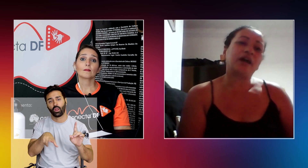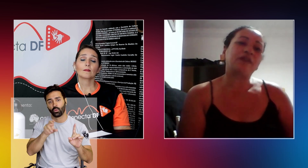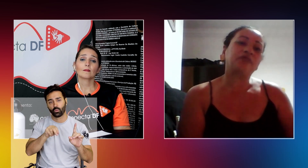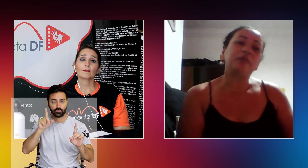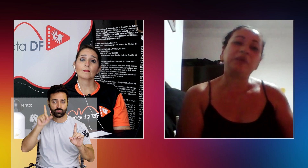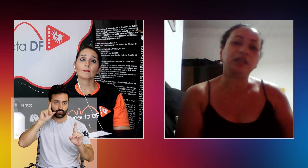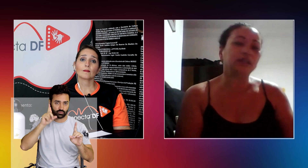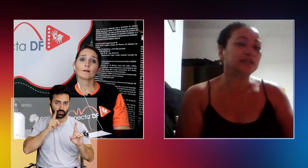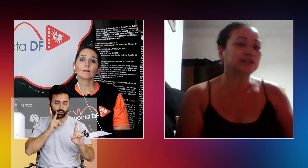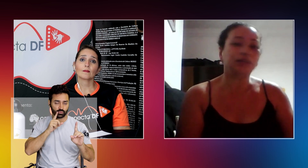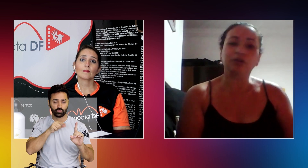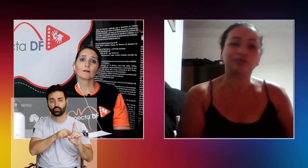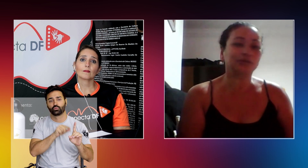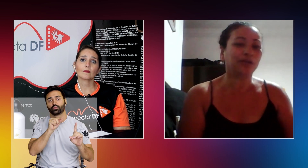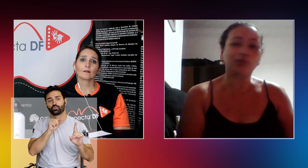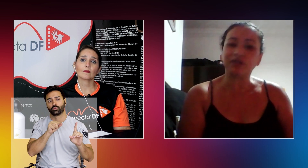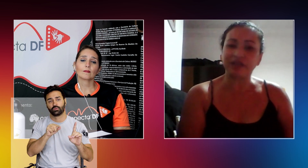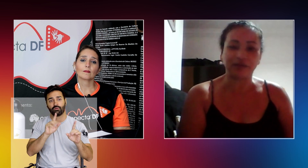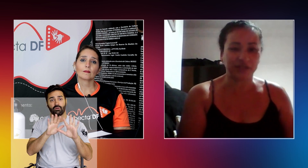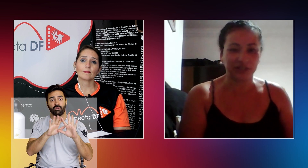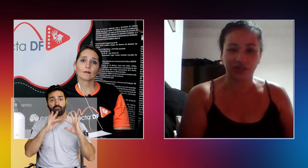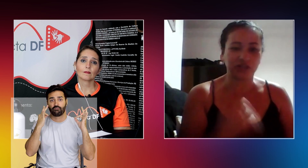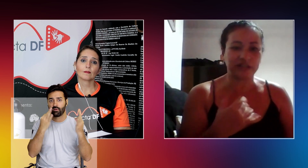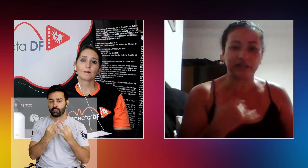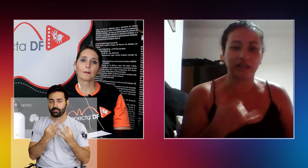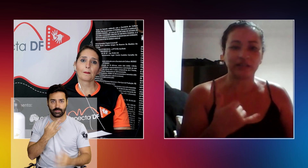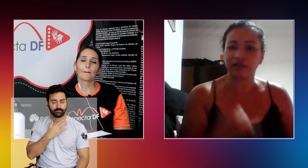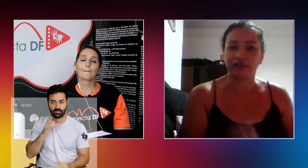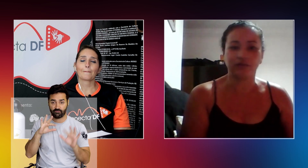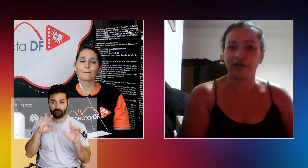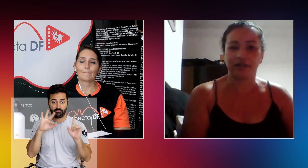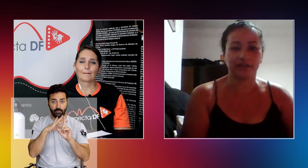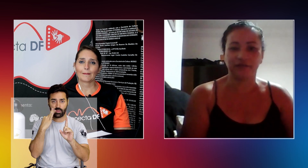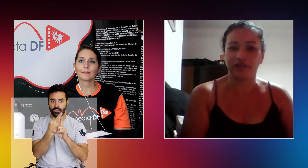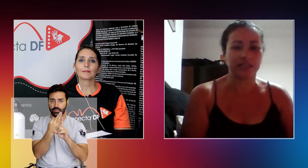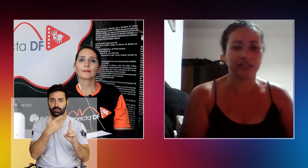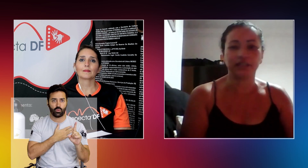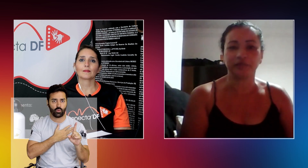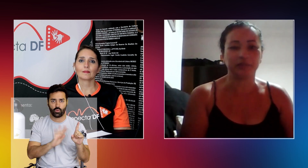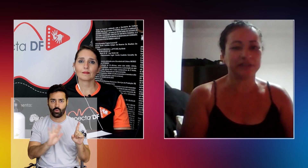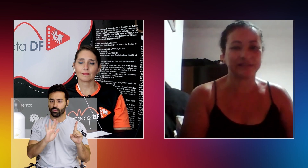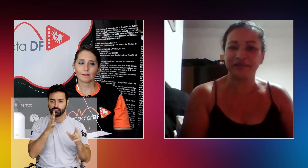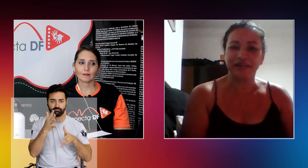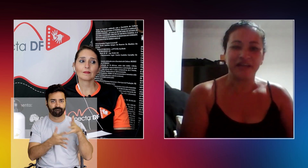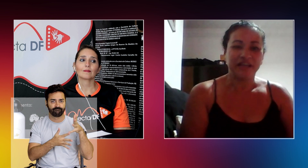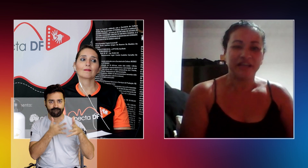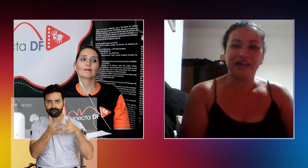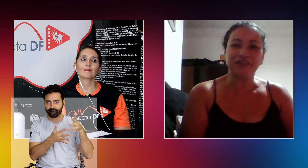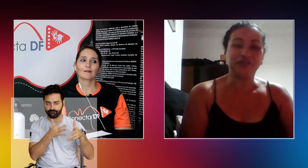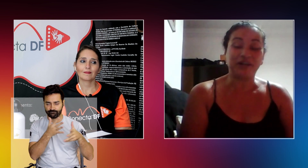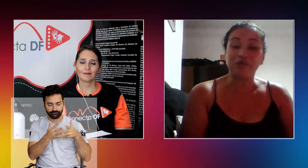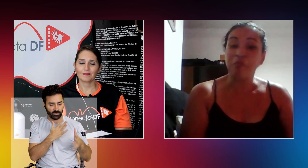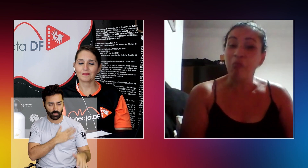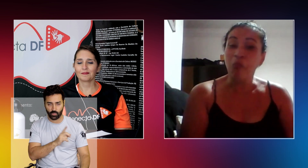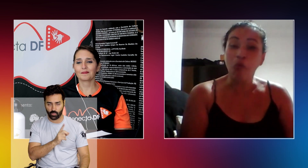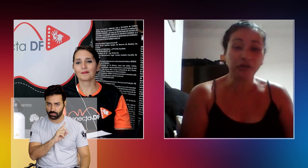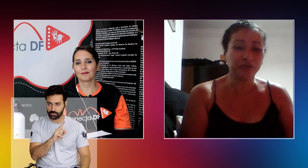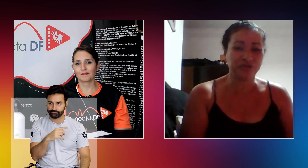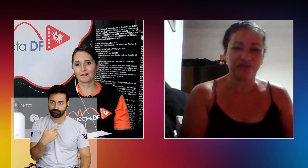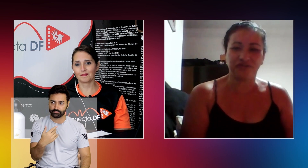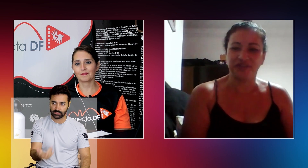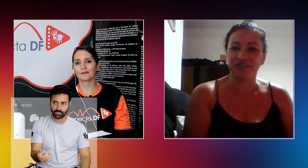a família não gostava que a gente sinalizasse com ela, que falasse em Libras. E aí ficava